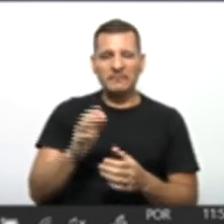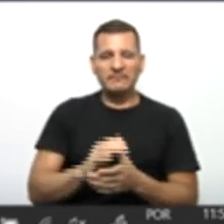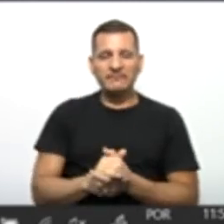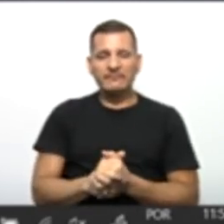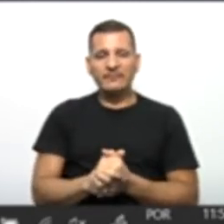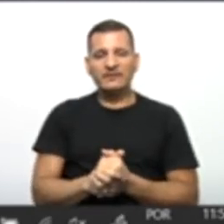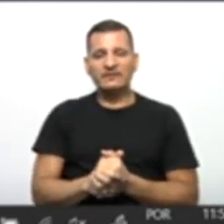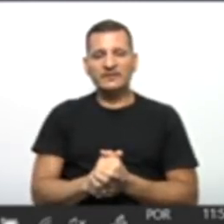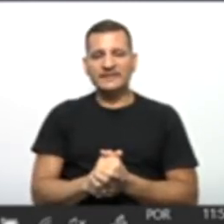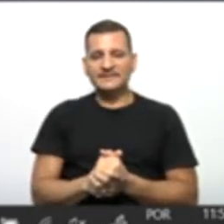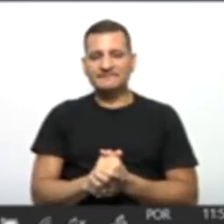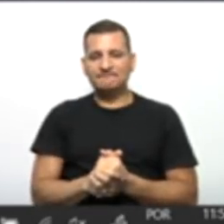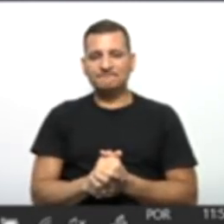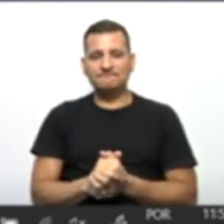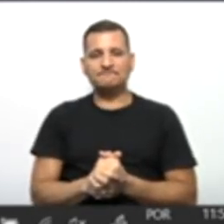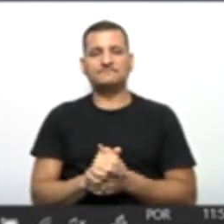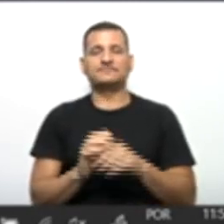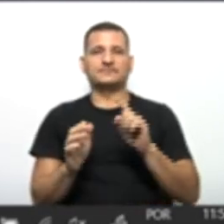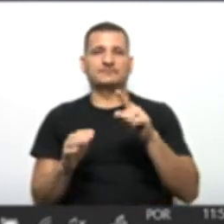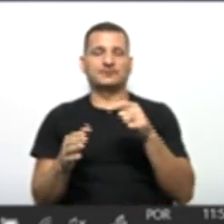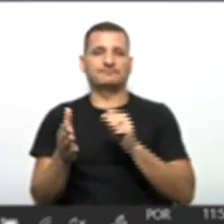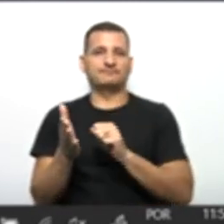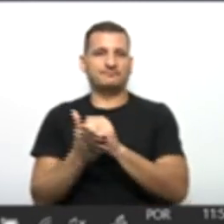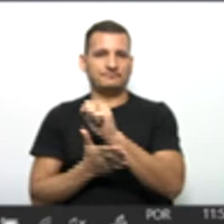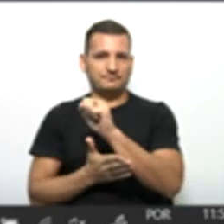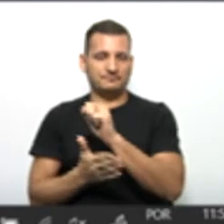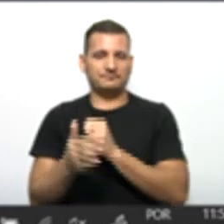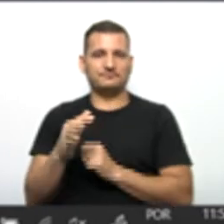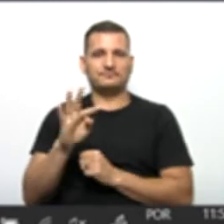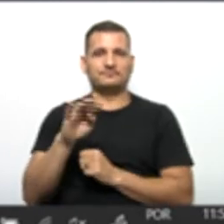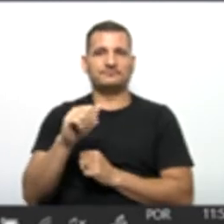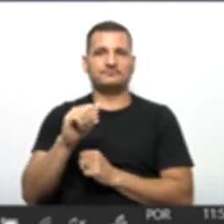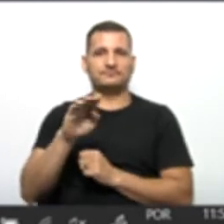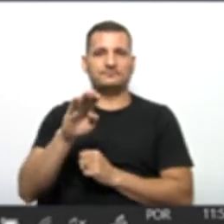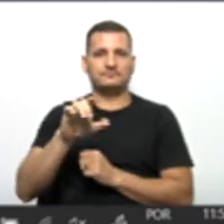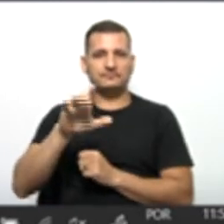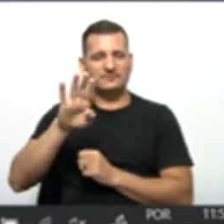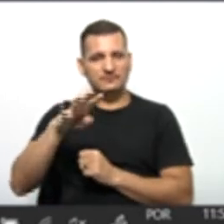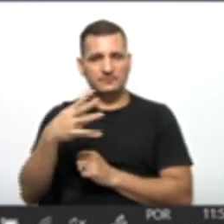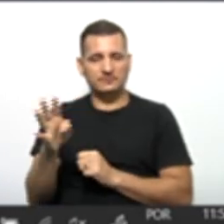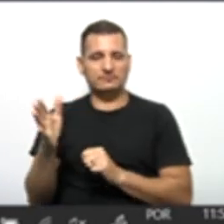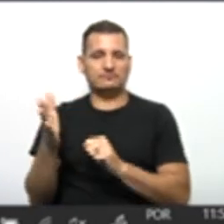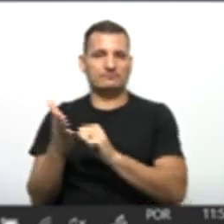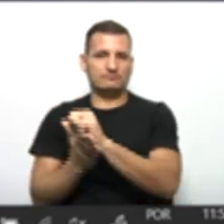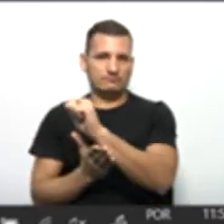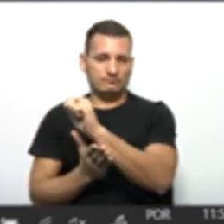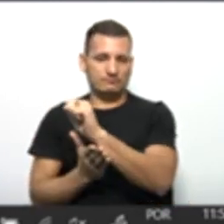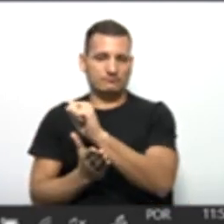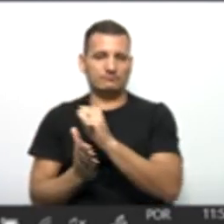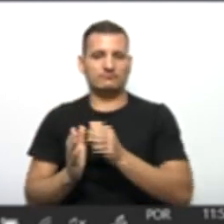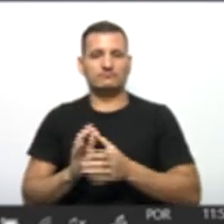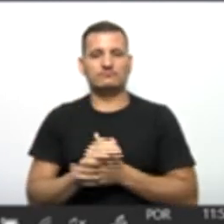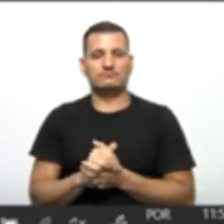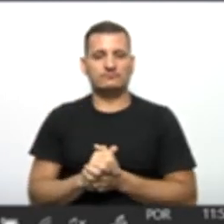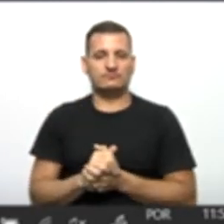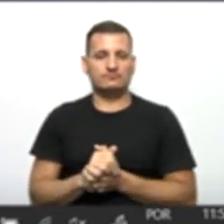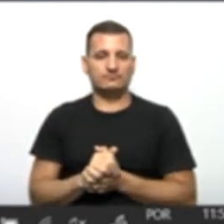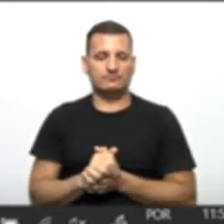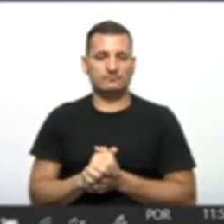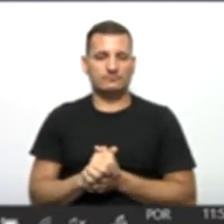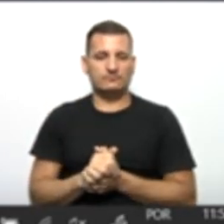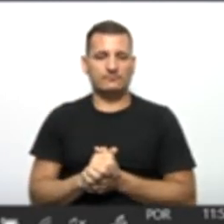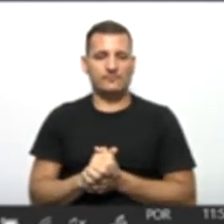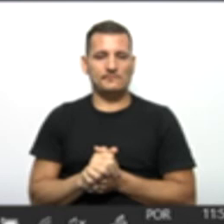depois ele vai excluir a tabela que é diferente de excluir registro e adicionar